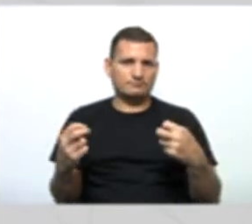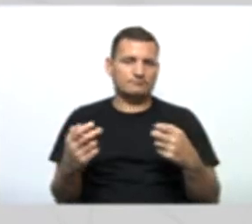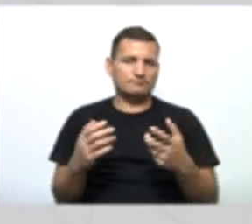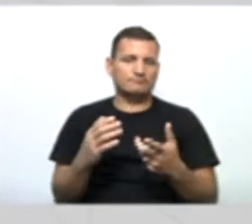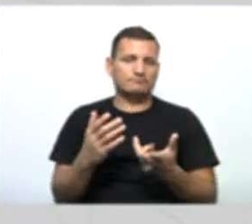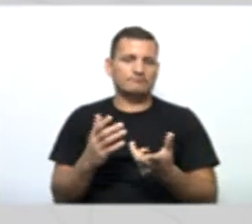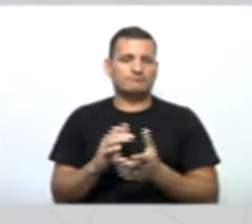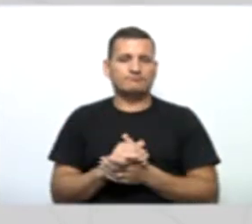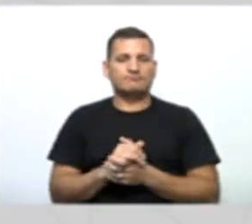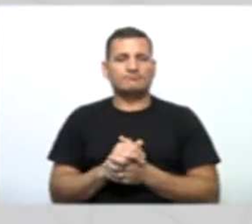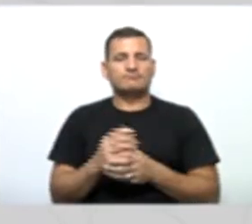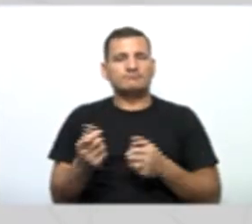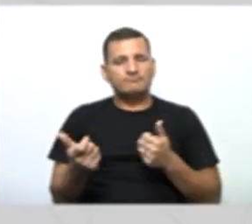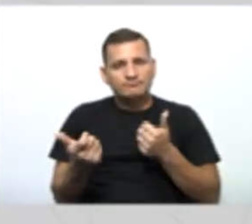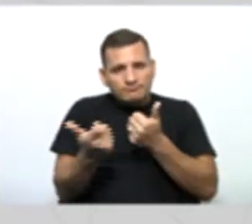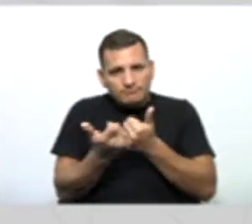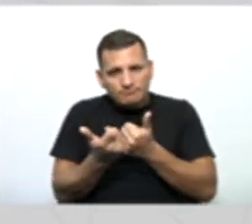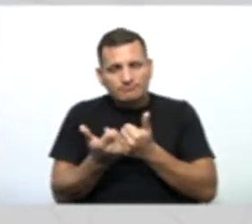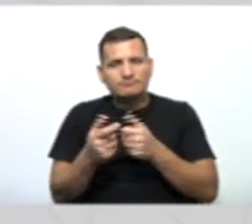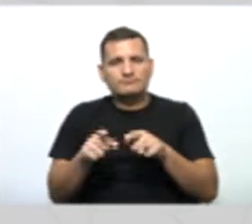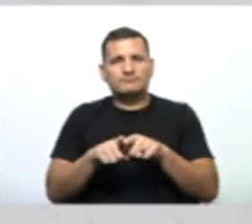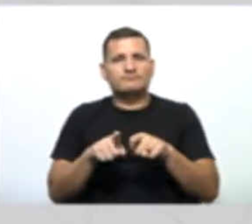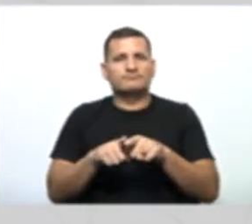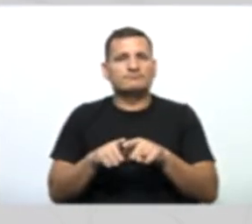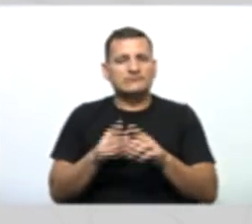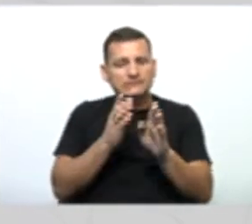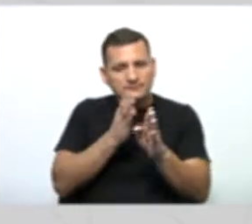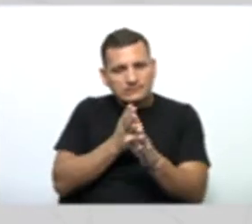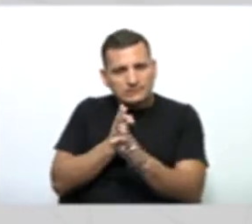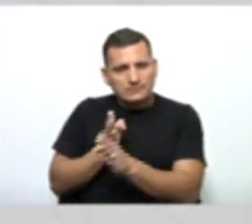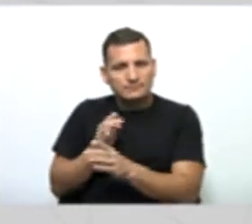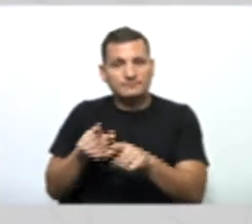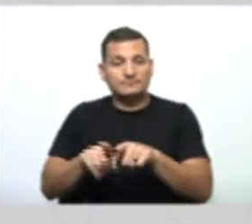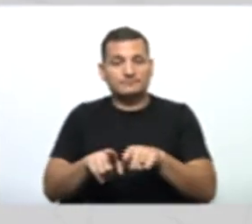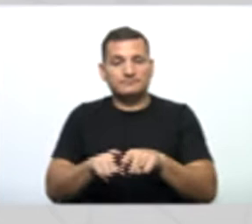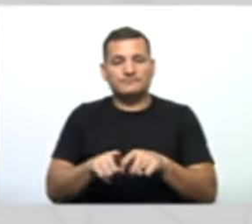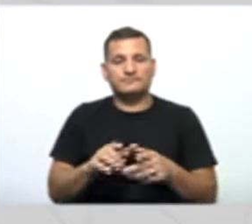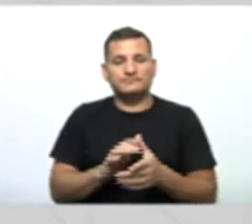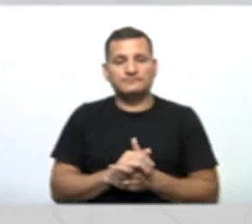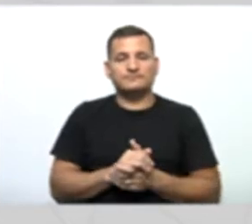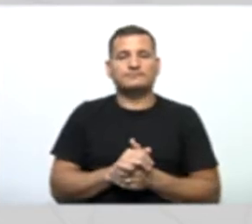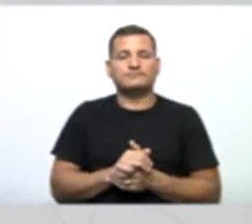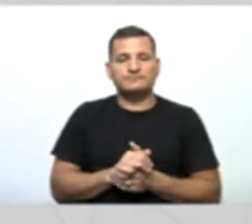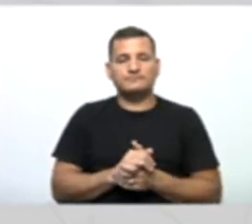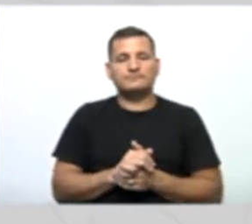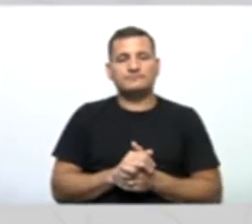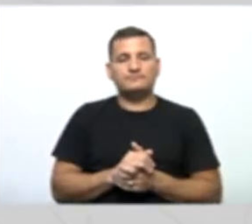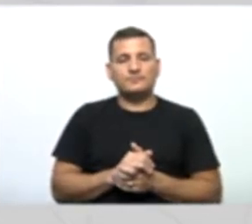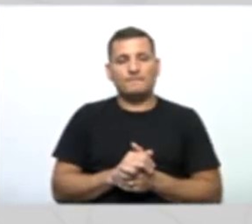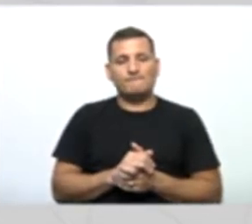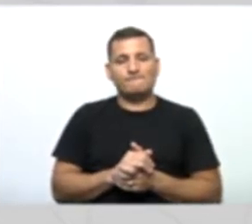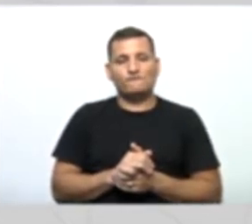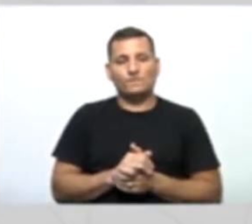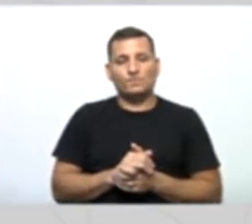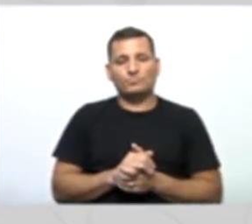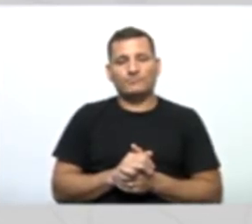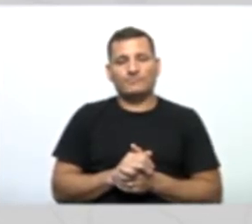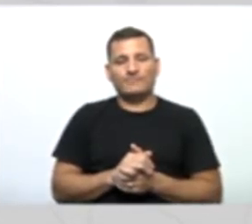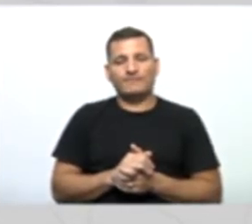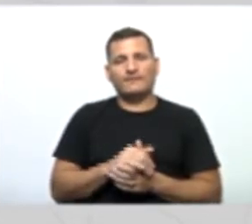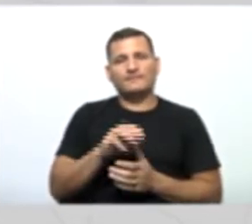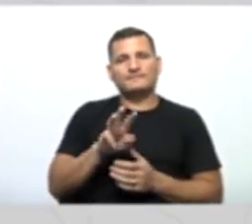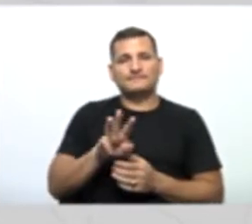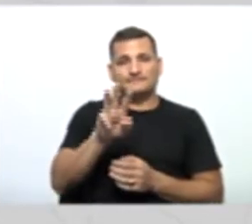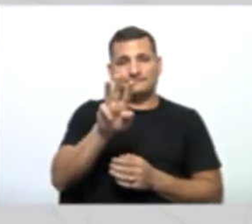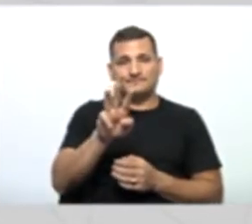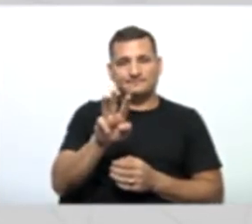alguma ideia aí de proximidade e alinhamento legal. Para a web, gente, ó, itens relacionados entre si